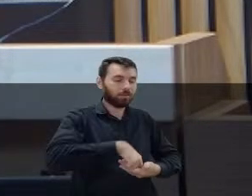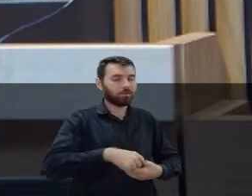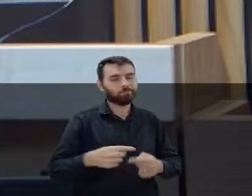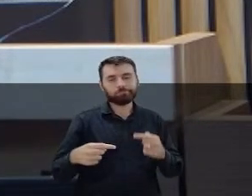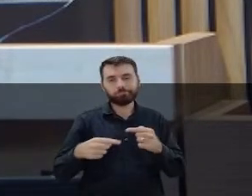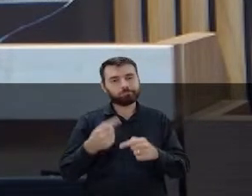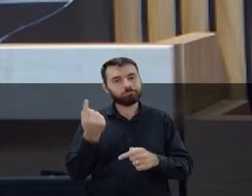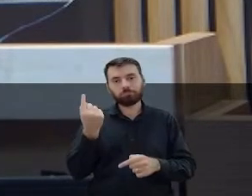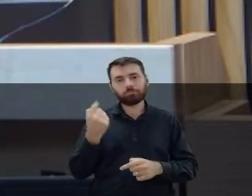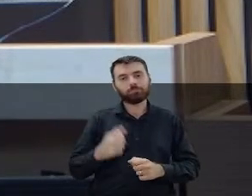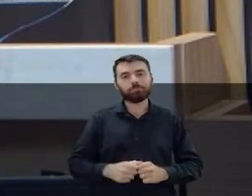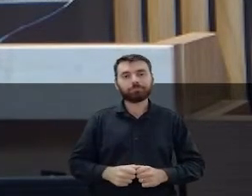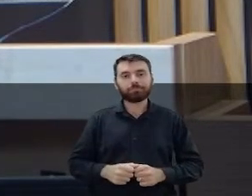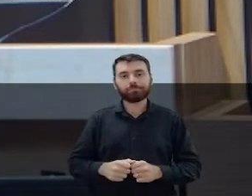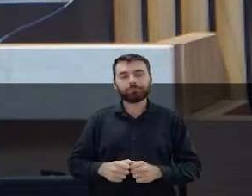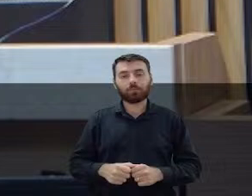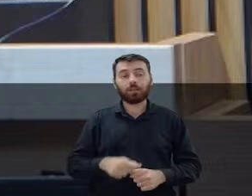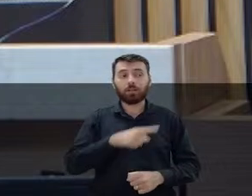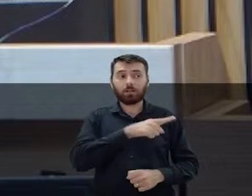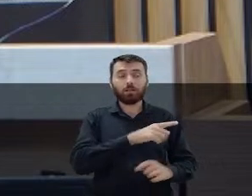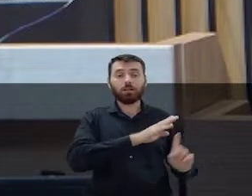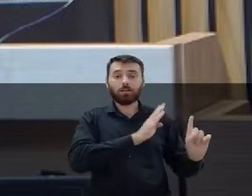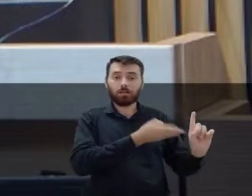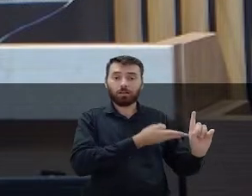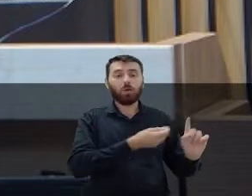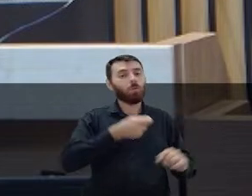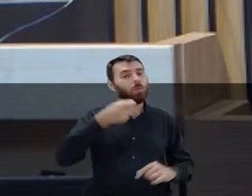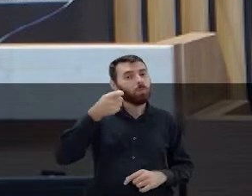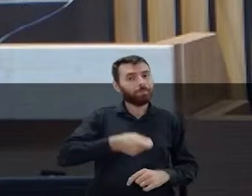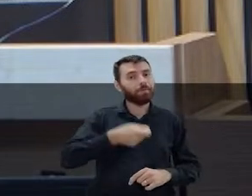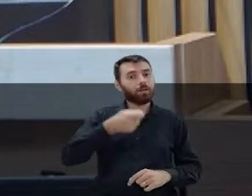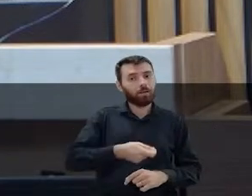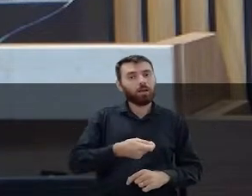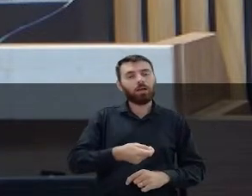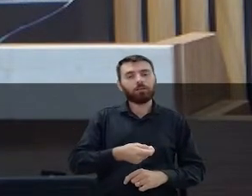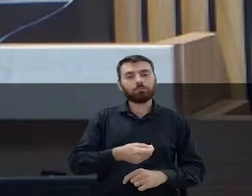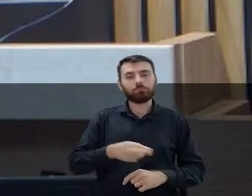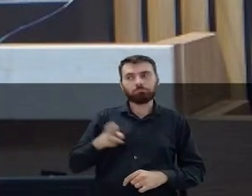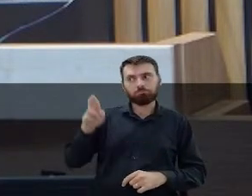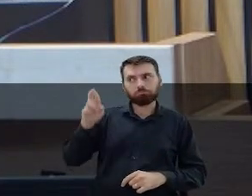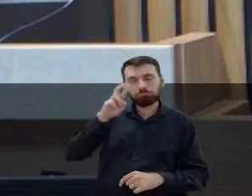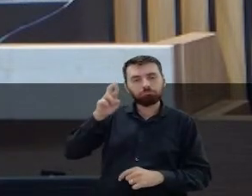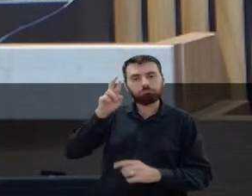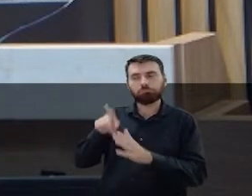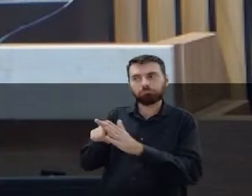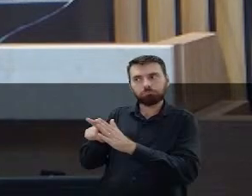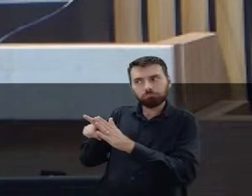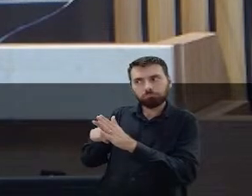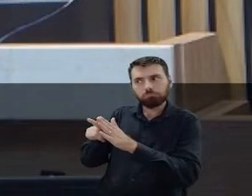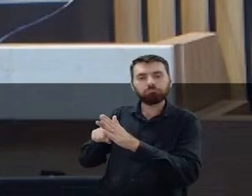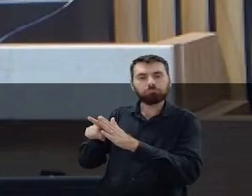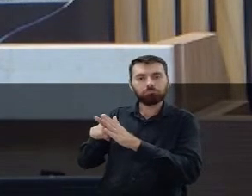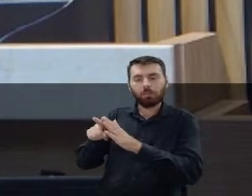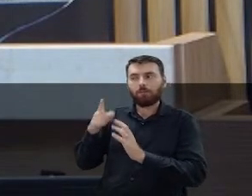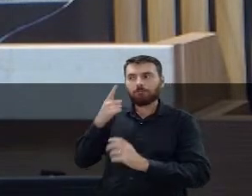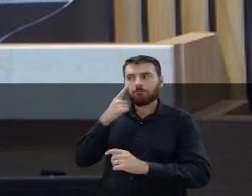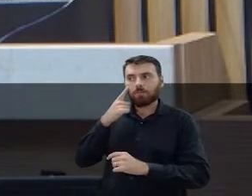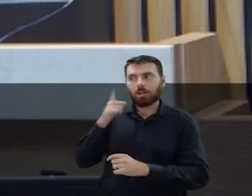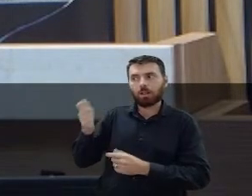própria, pois a ré tem a obrigação e dever de fiscalizar todas as suas atividades administrativas e